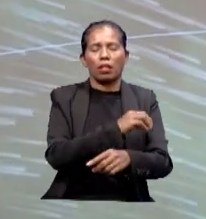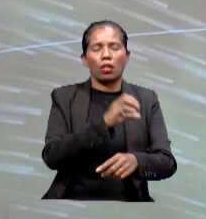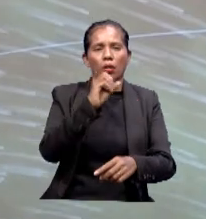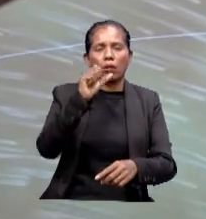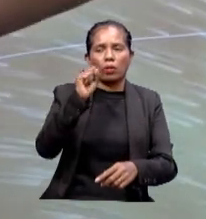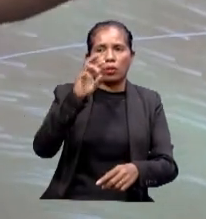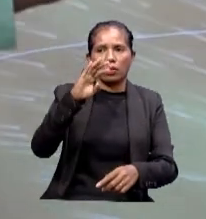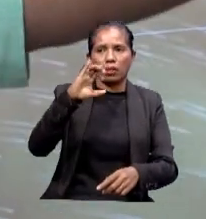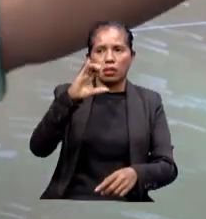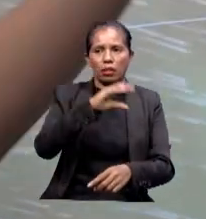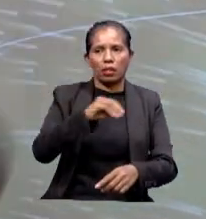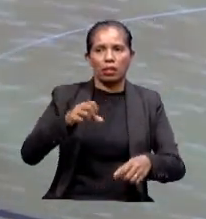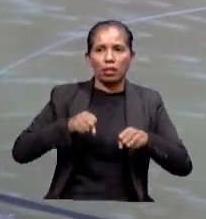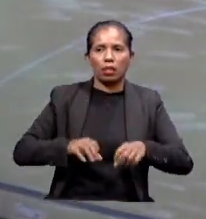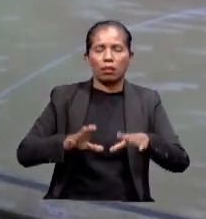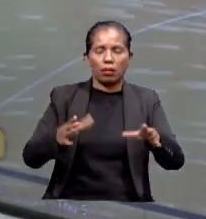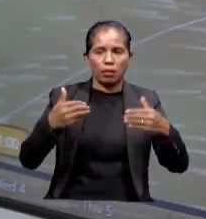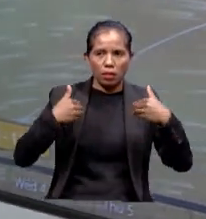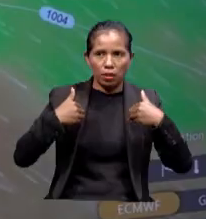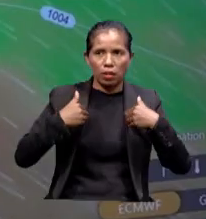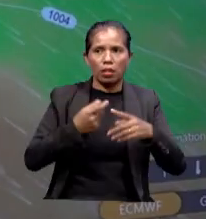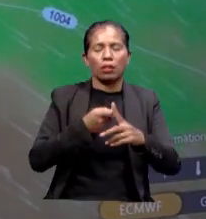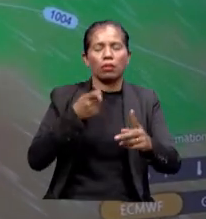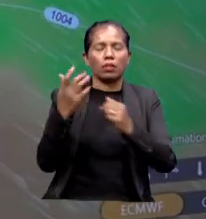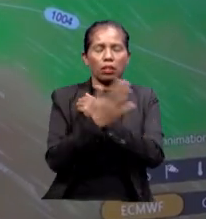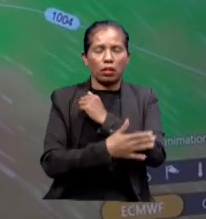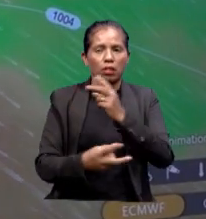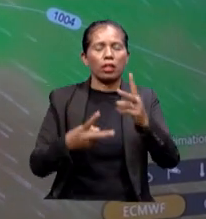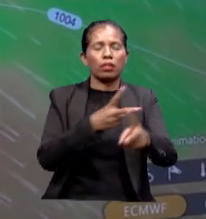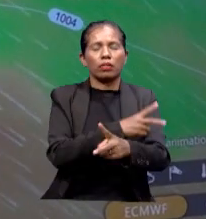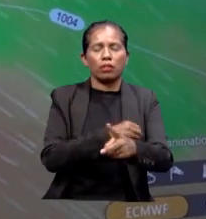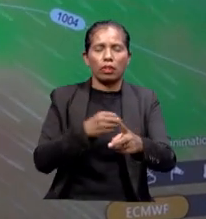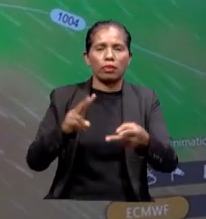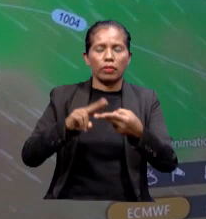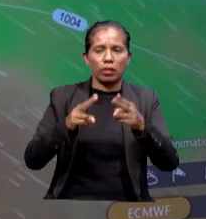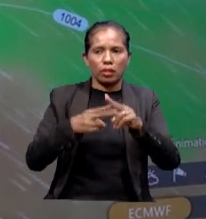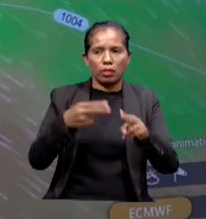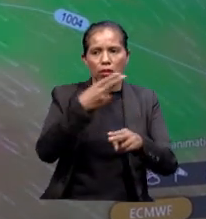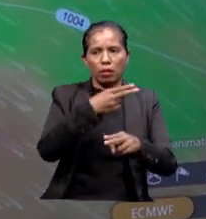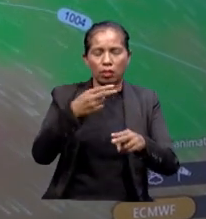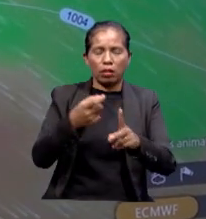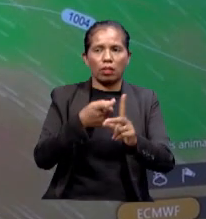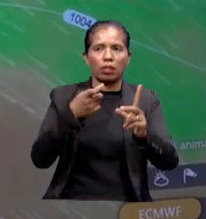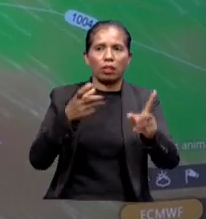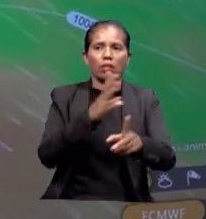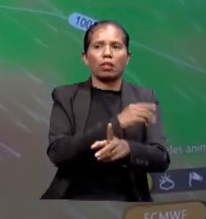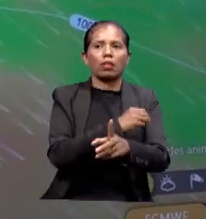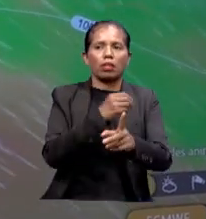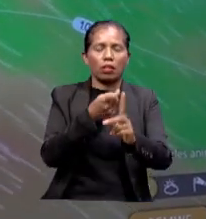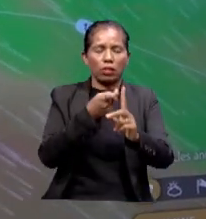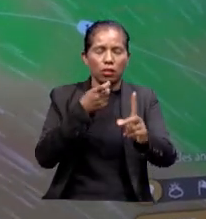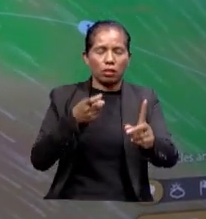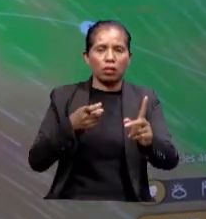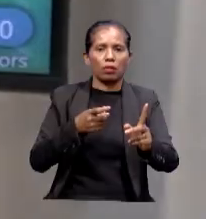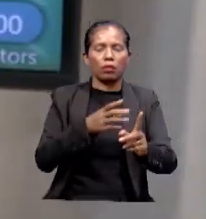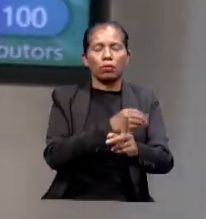Tilman Animbot nebe acontece da daune, mas husi nação vizinho Indonésia, tamba retan linha pressão atmosférica husi menor